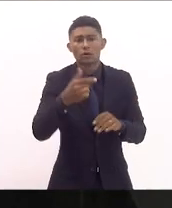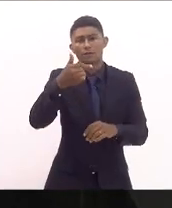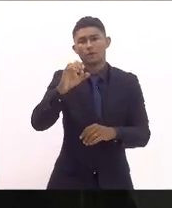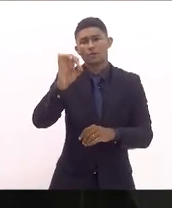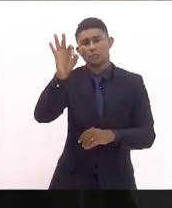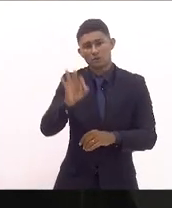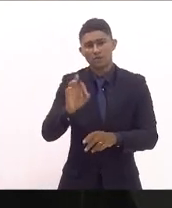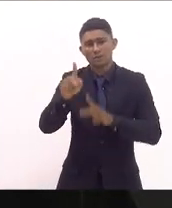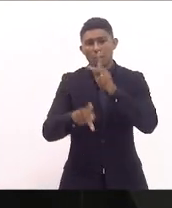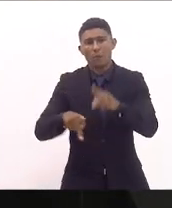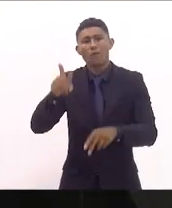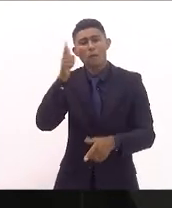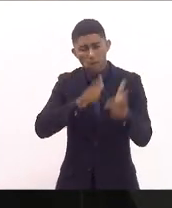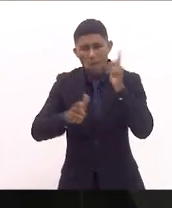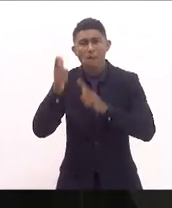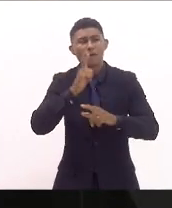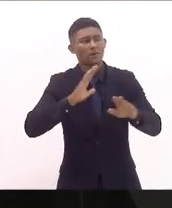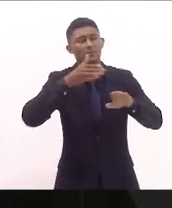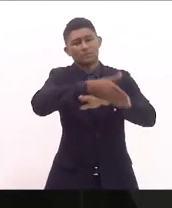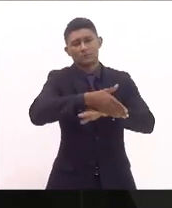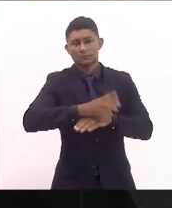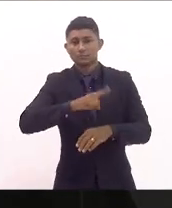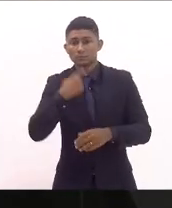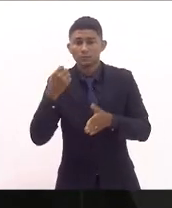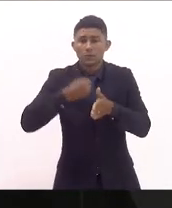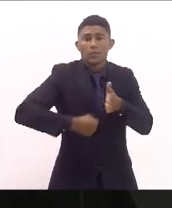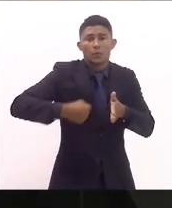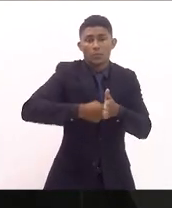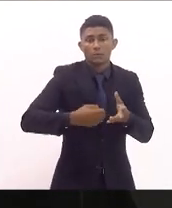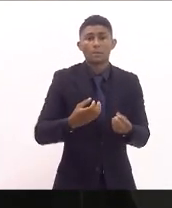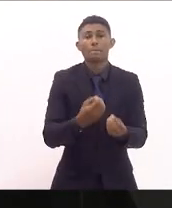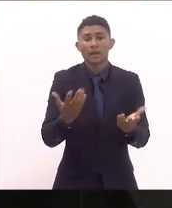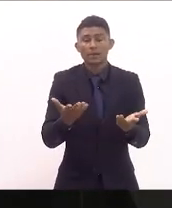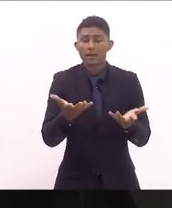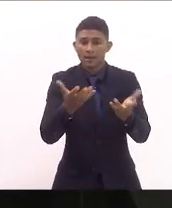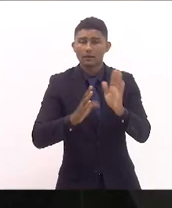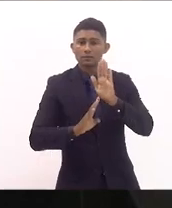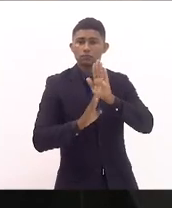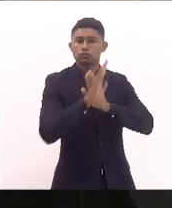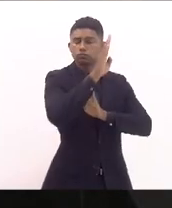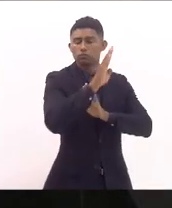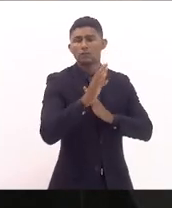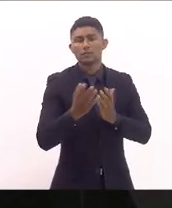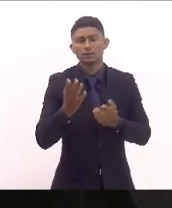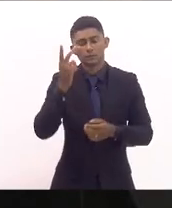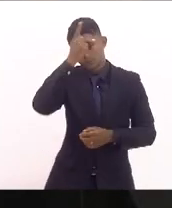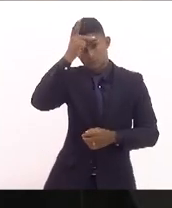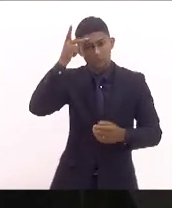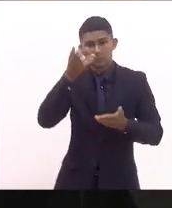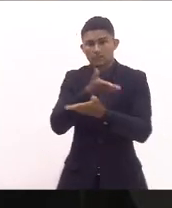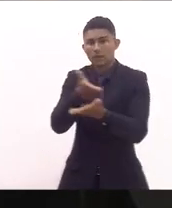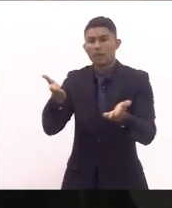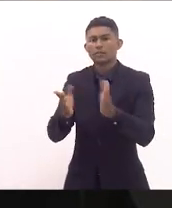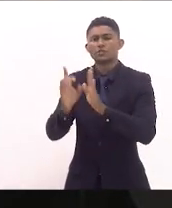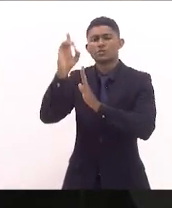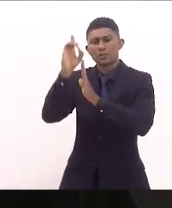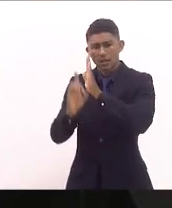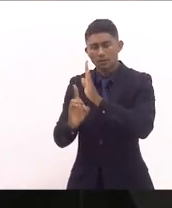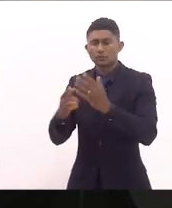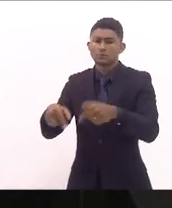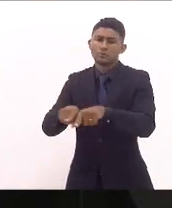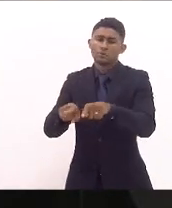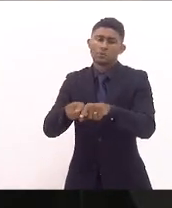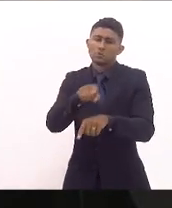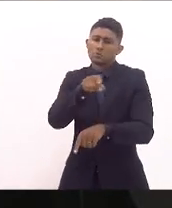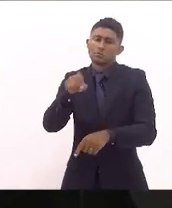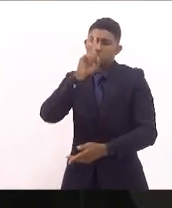da população a gente tem lutado para que esses números sempre em para que o acesso ensino superior que seja um direito numa escolha